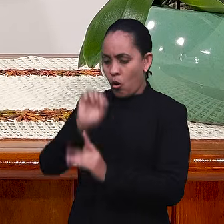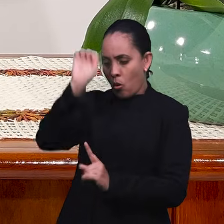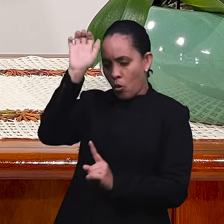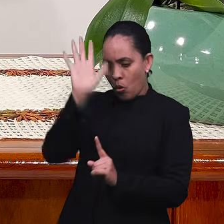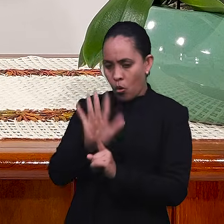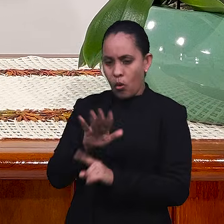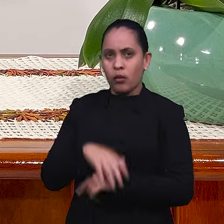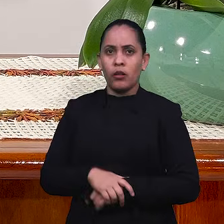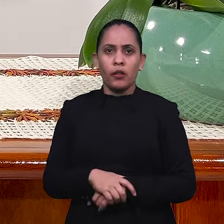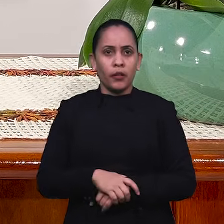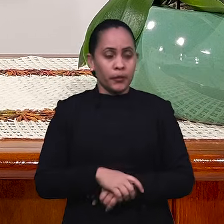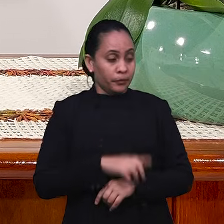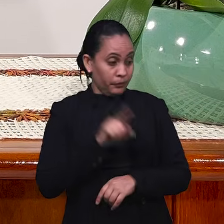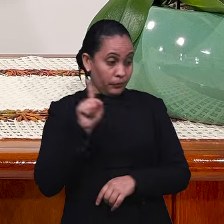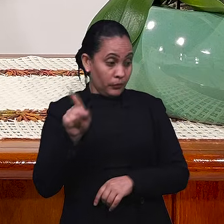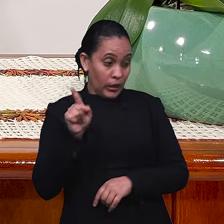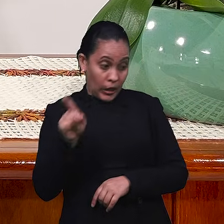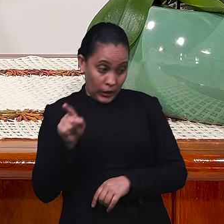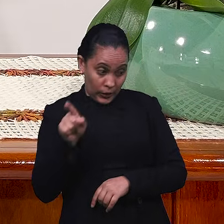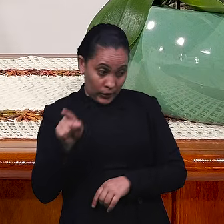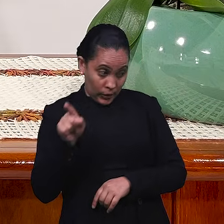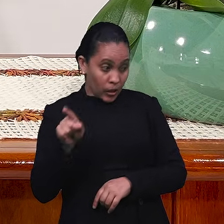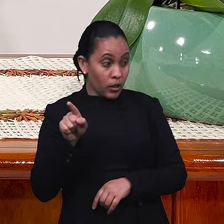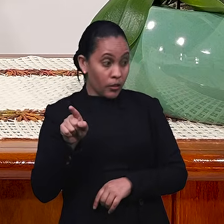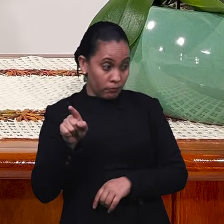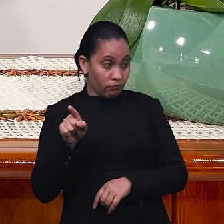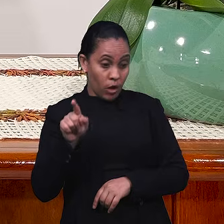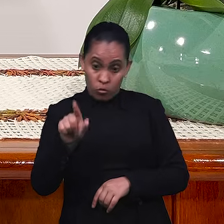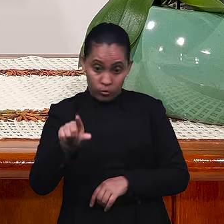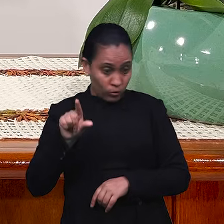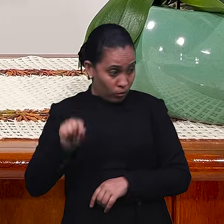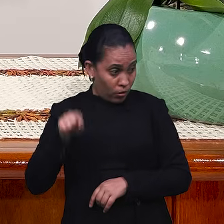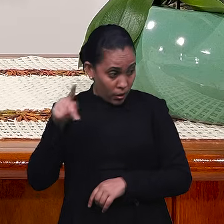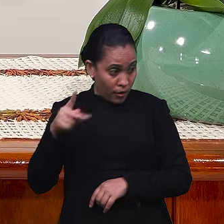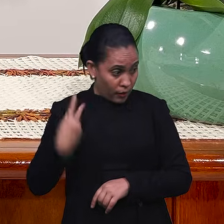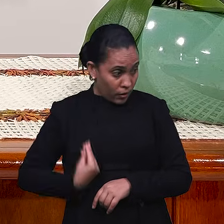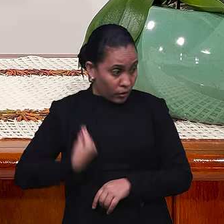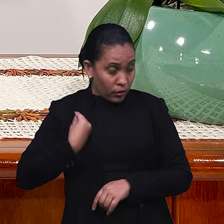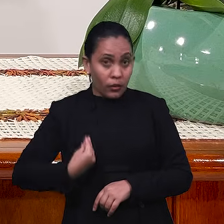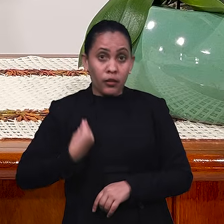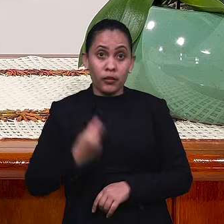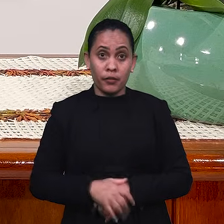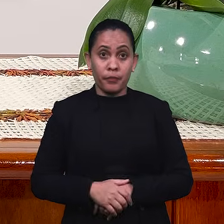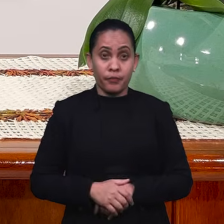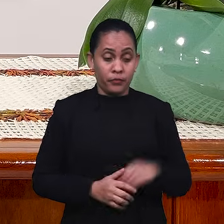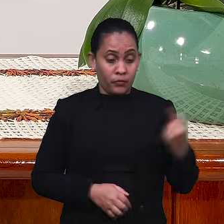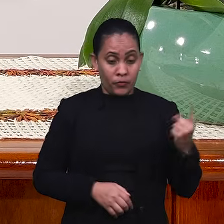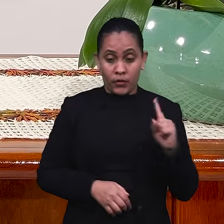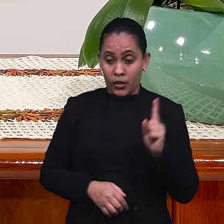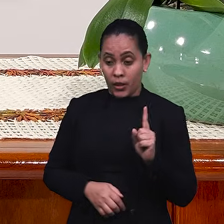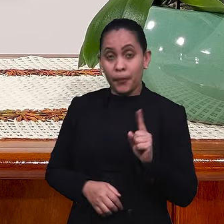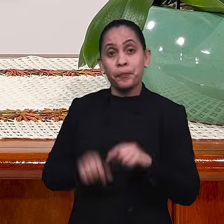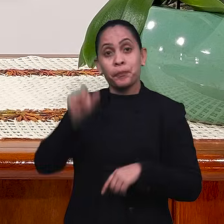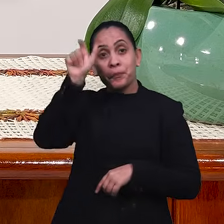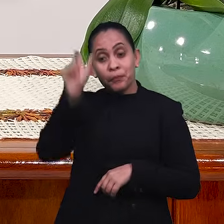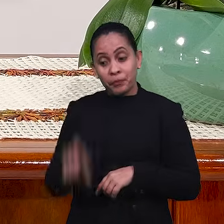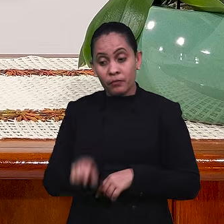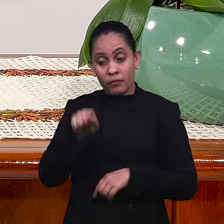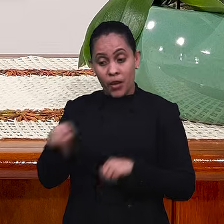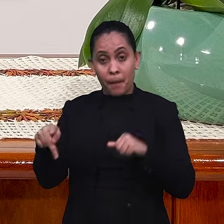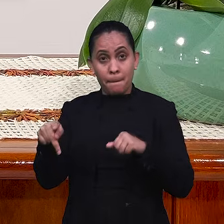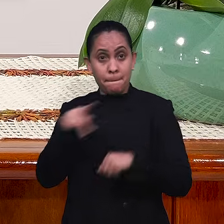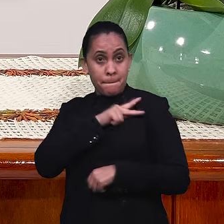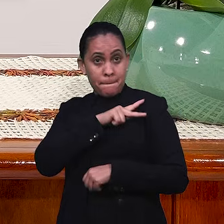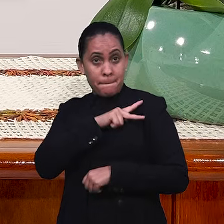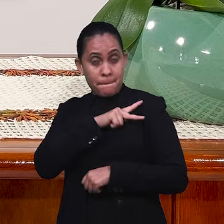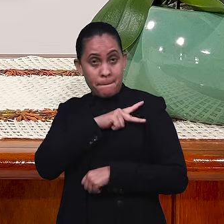Ananias, disse para ele, não, ele é um vaso, é um vaso escolhido para mim. Então ele estava eleito, naquele dia que